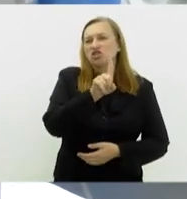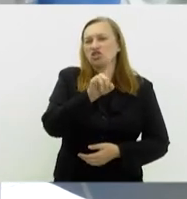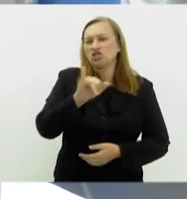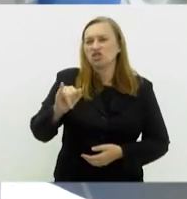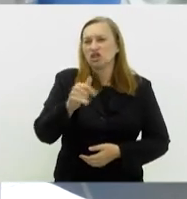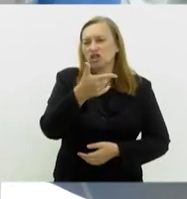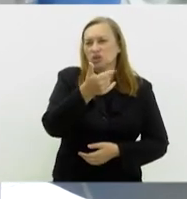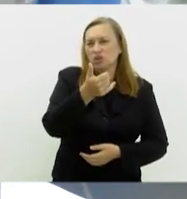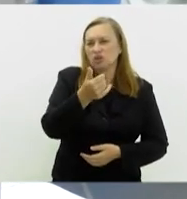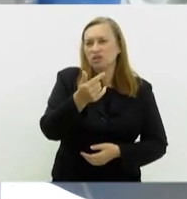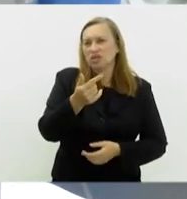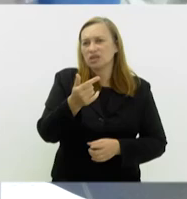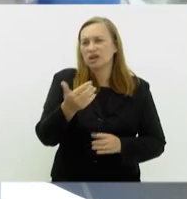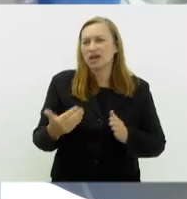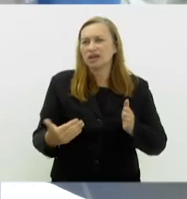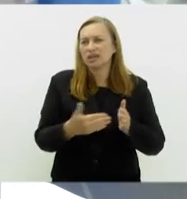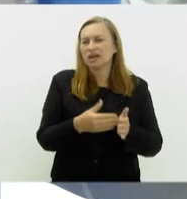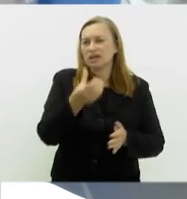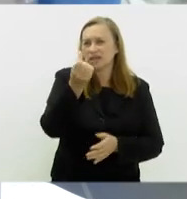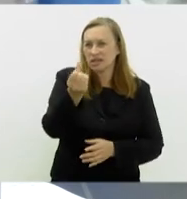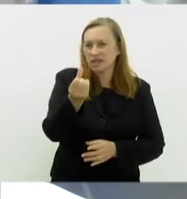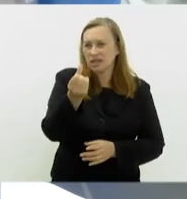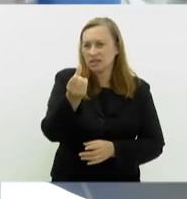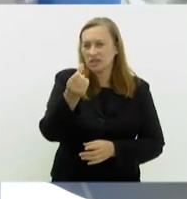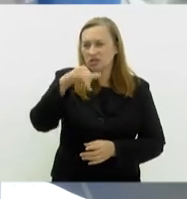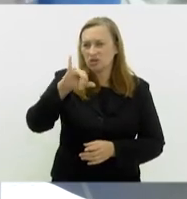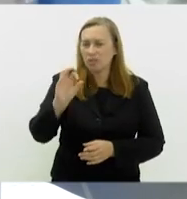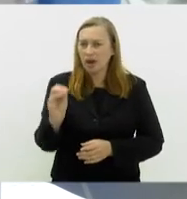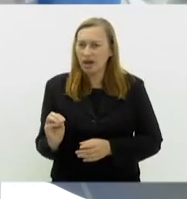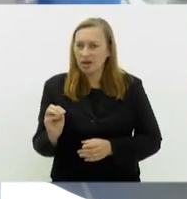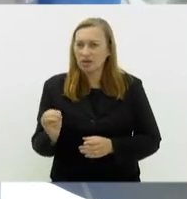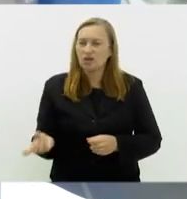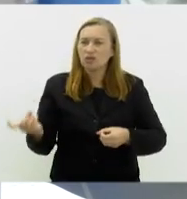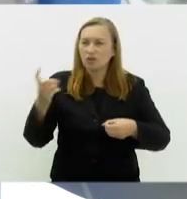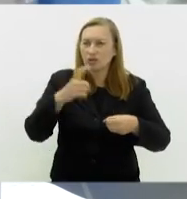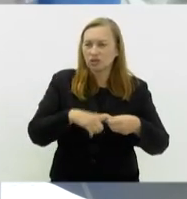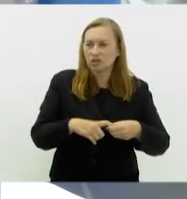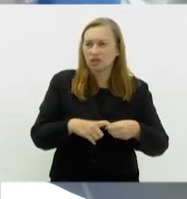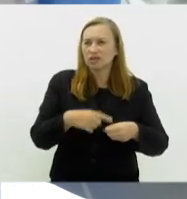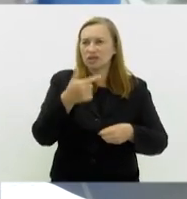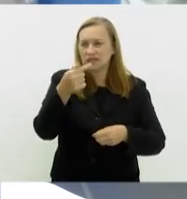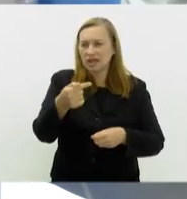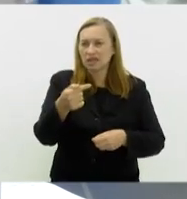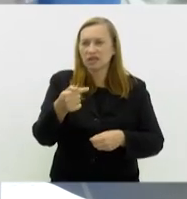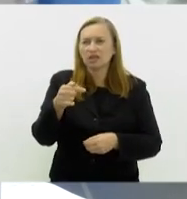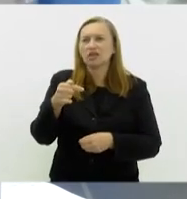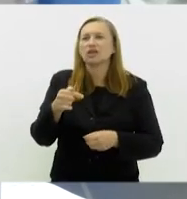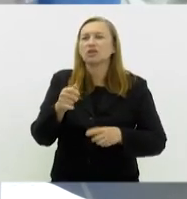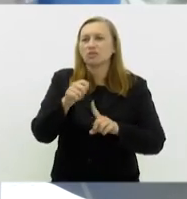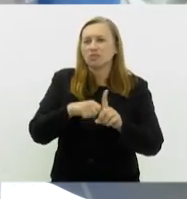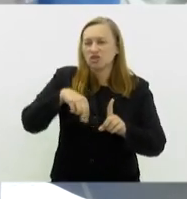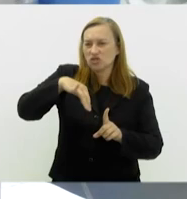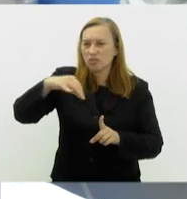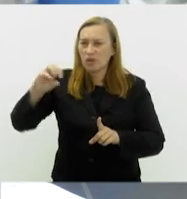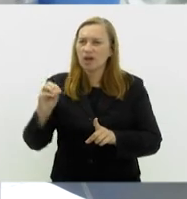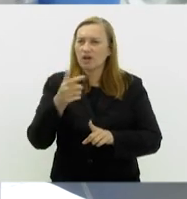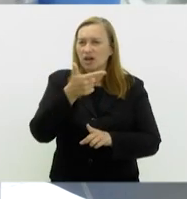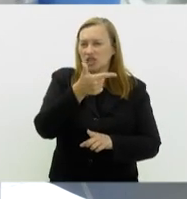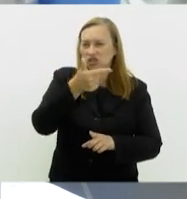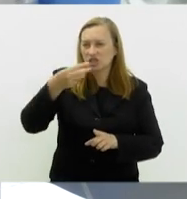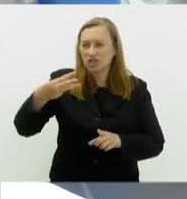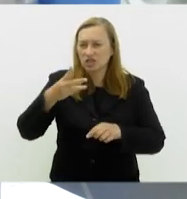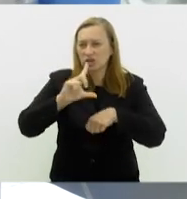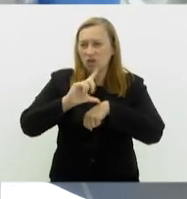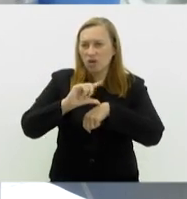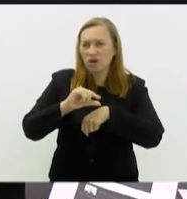retomando os trabalhos da comissão no dia 7/05 uma terça-feira às 13 horas como vota